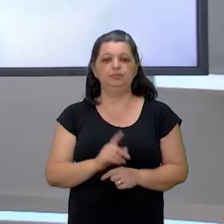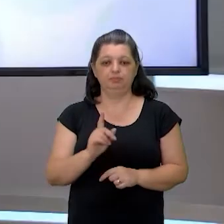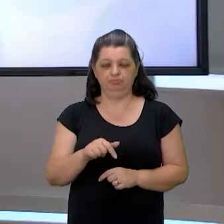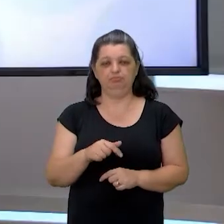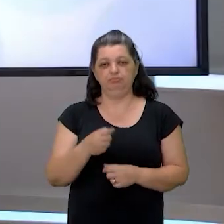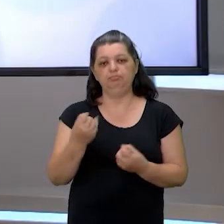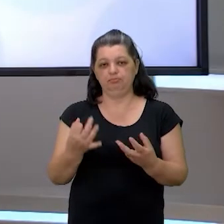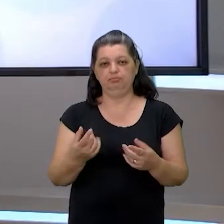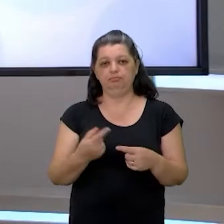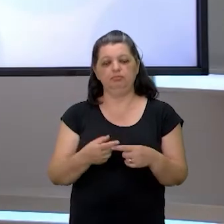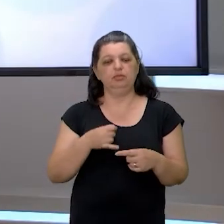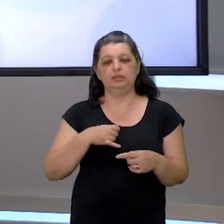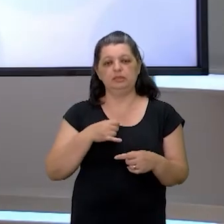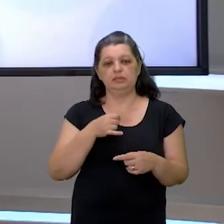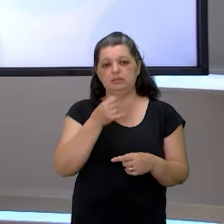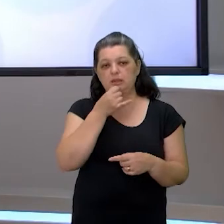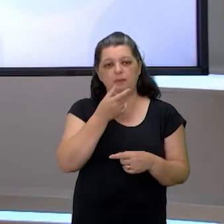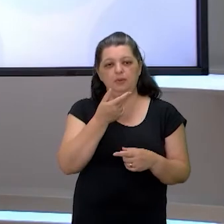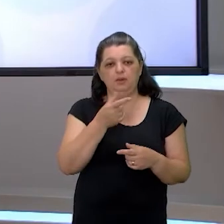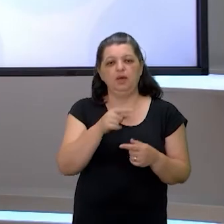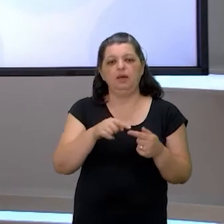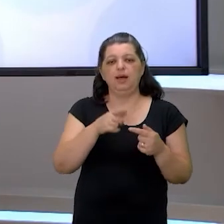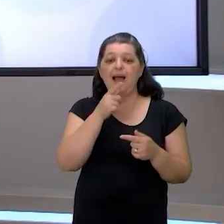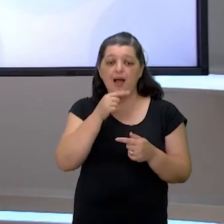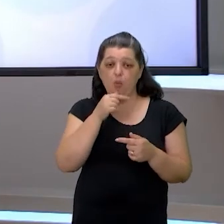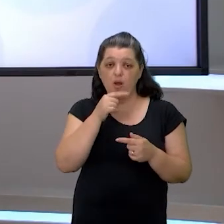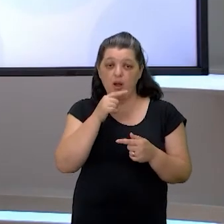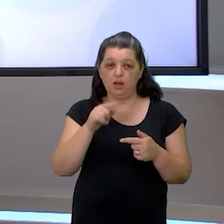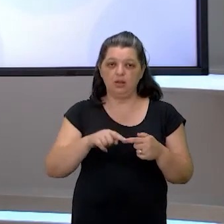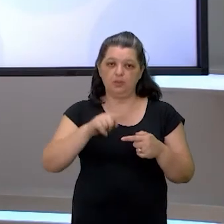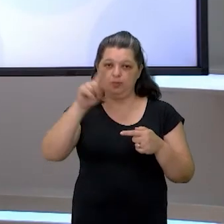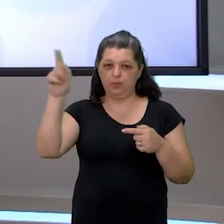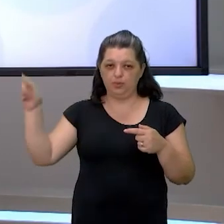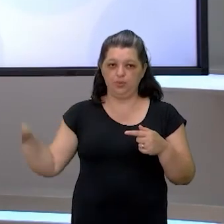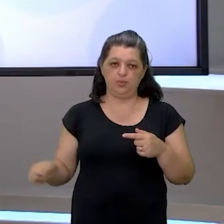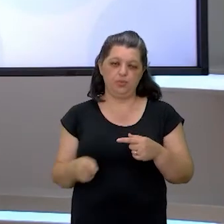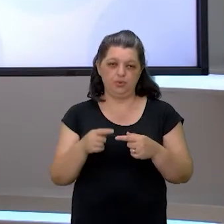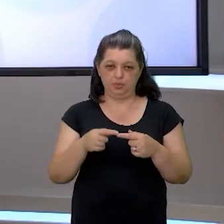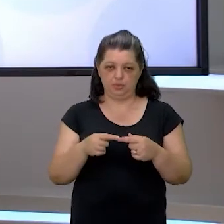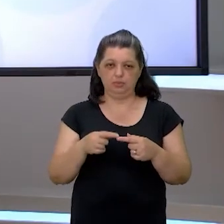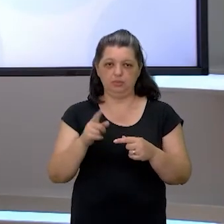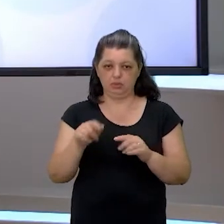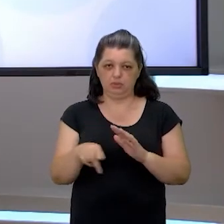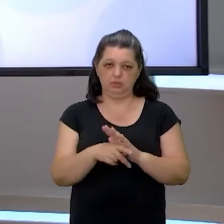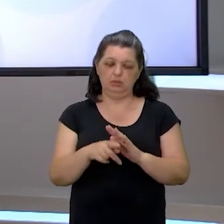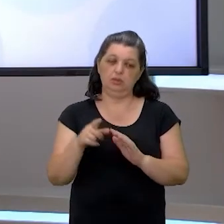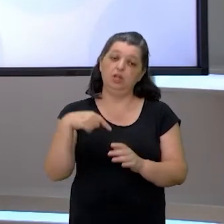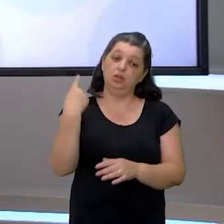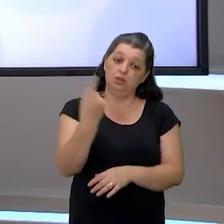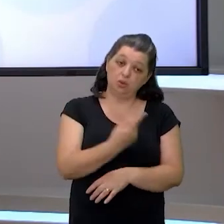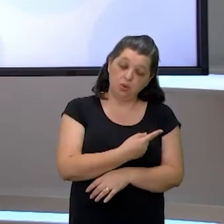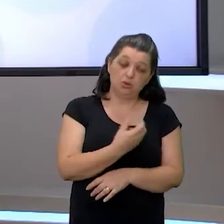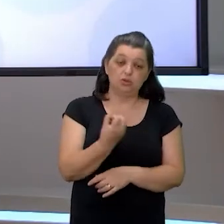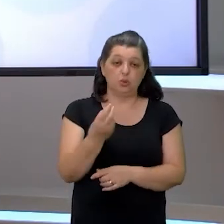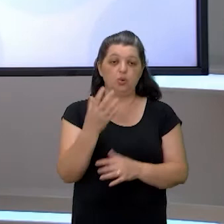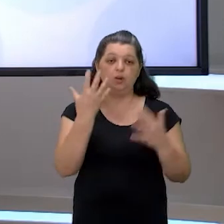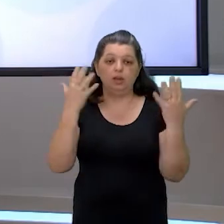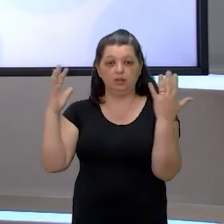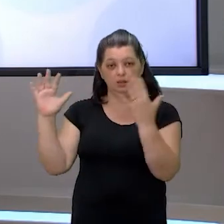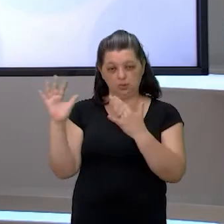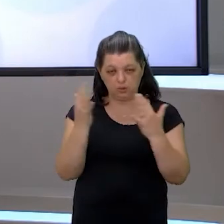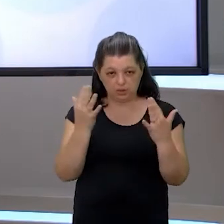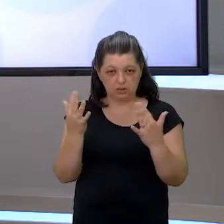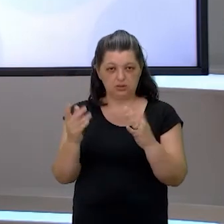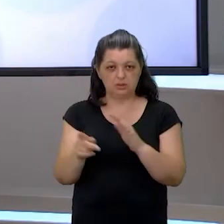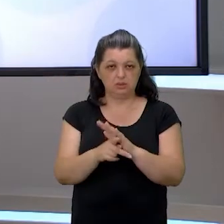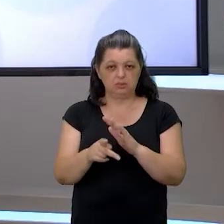frisou, né? Se a gente tem, por exemplo, lá o ciclo da água, então é uma maneira onde nós, ou a natureza em si, retira, então,